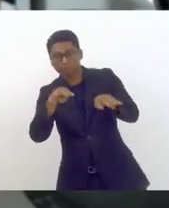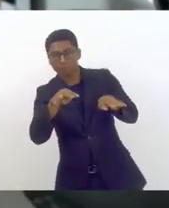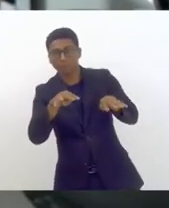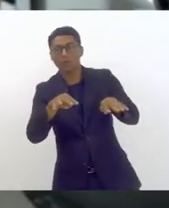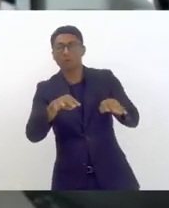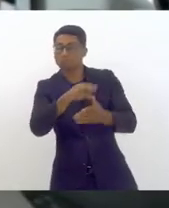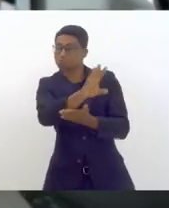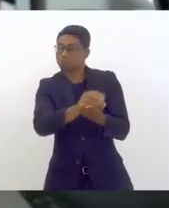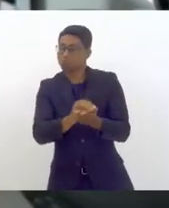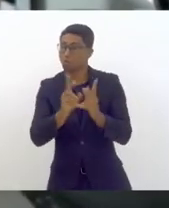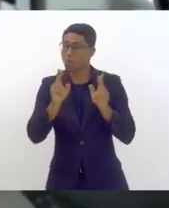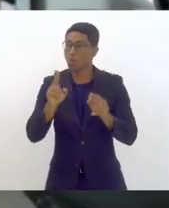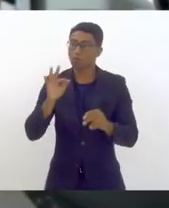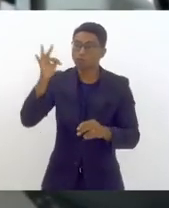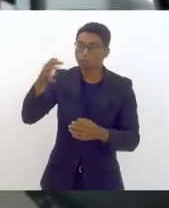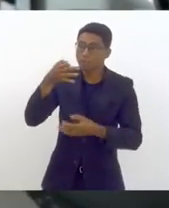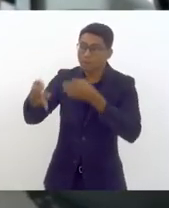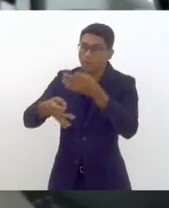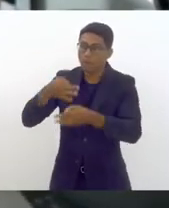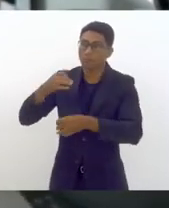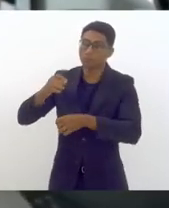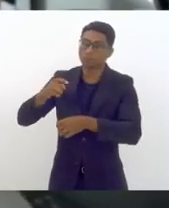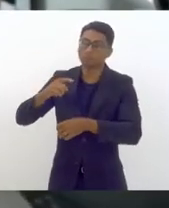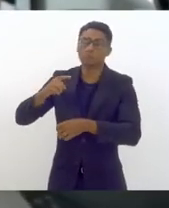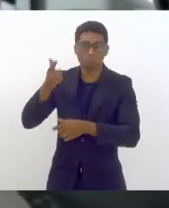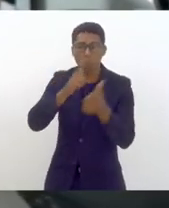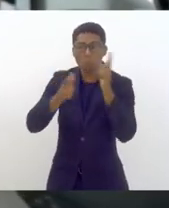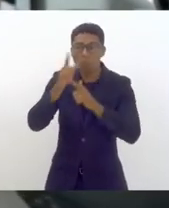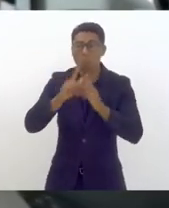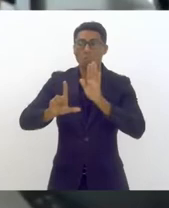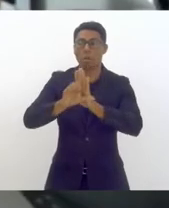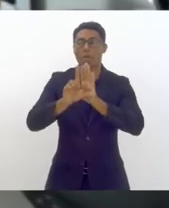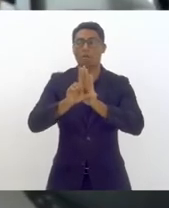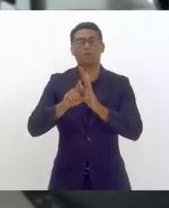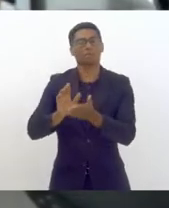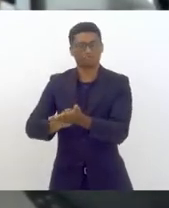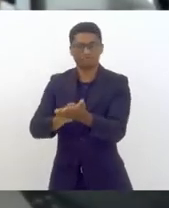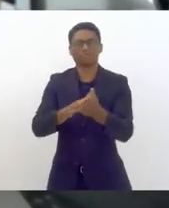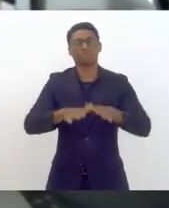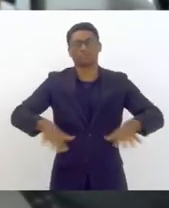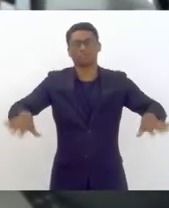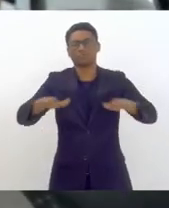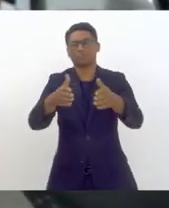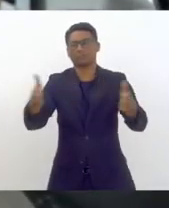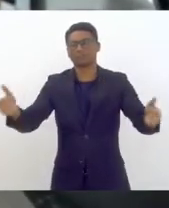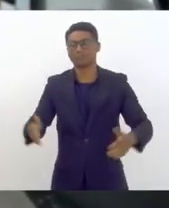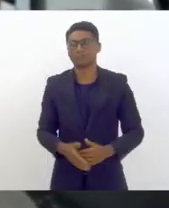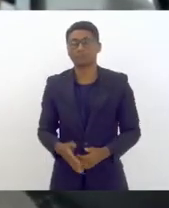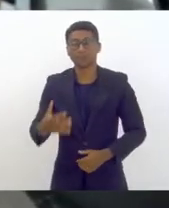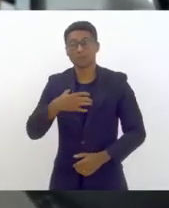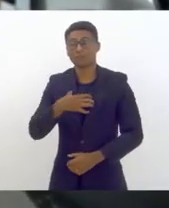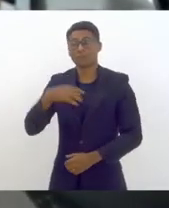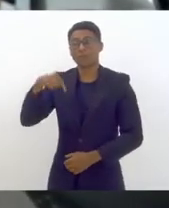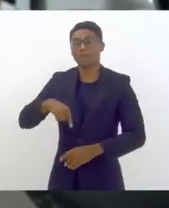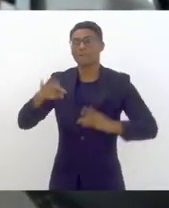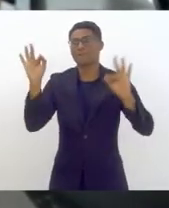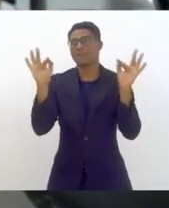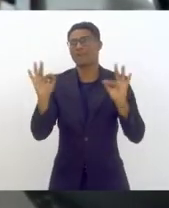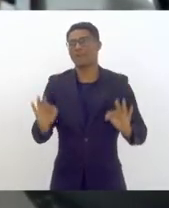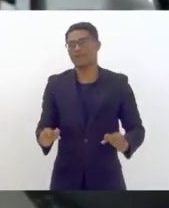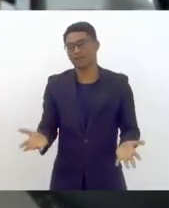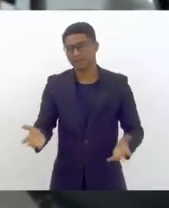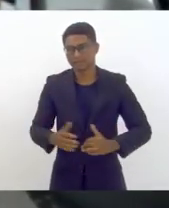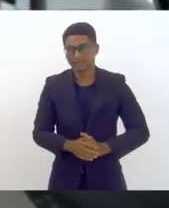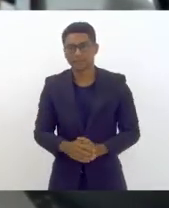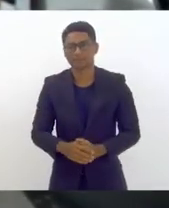virar lei e a lei virar realidade. Então, parabéns a todos os envolvidos. Estou muito feliz de estar aqui e também muito